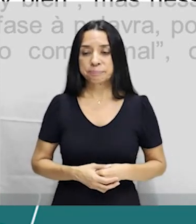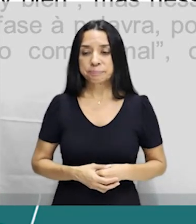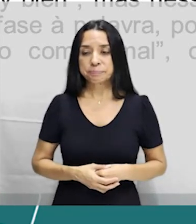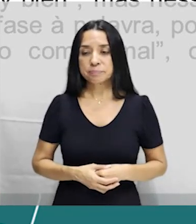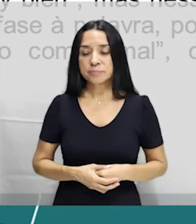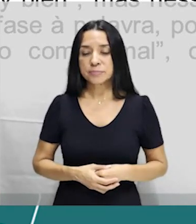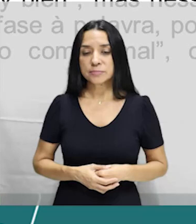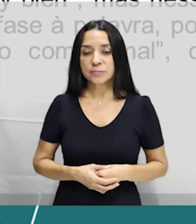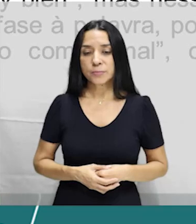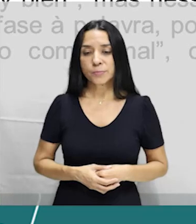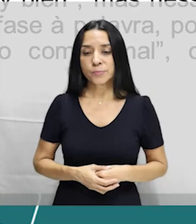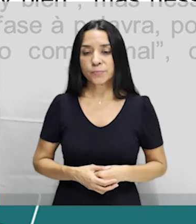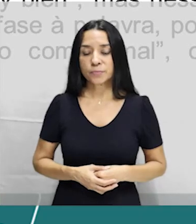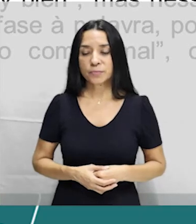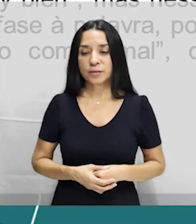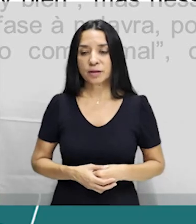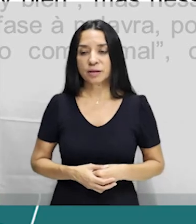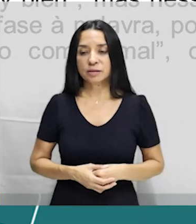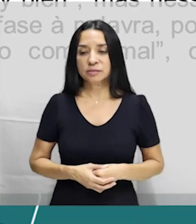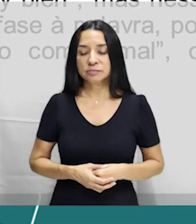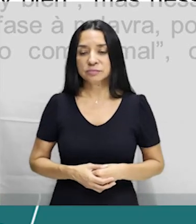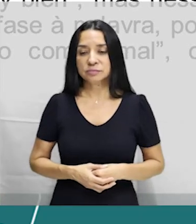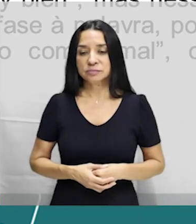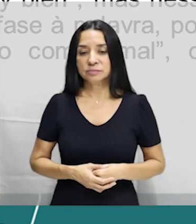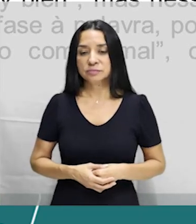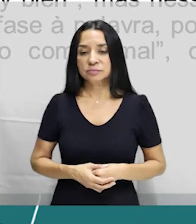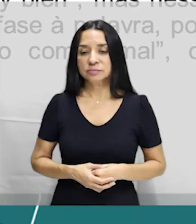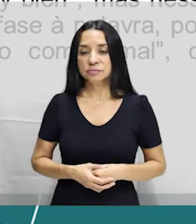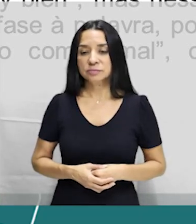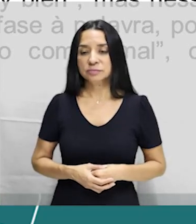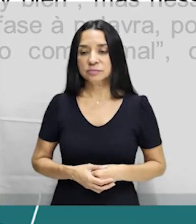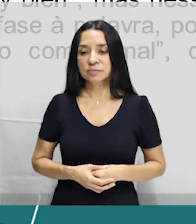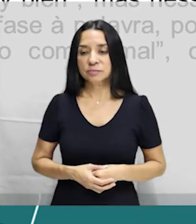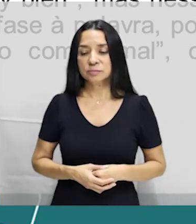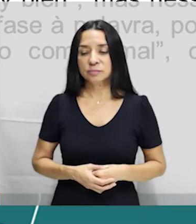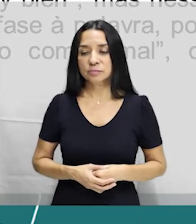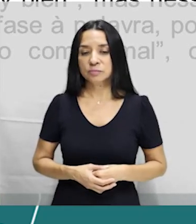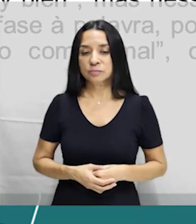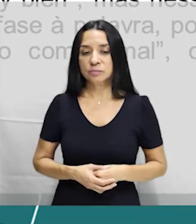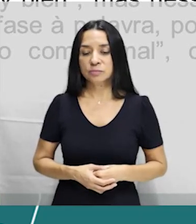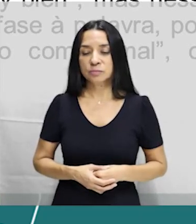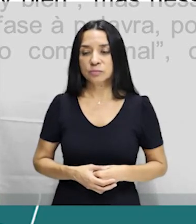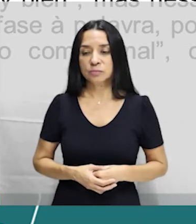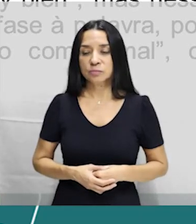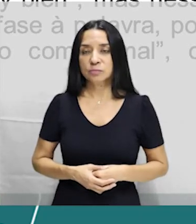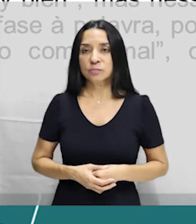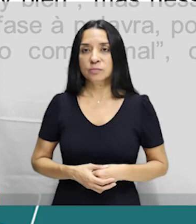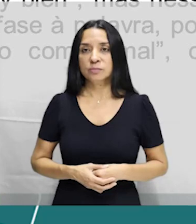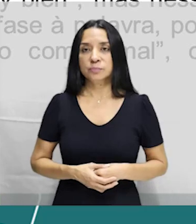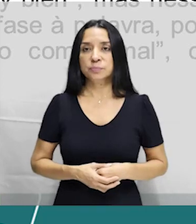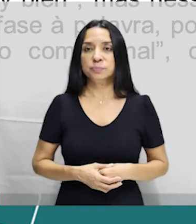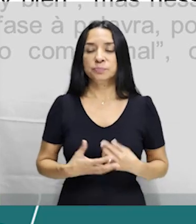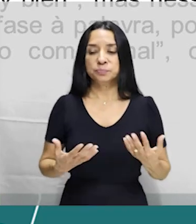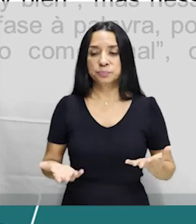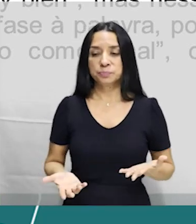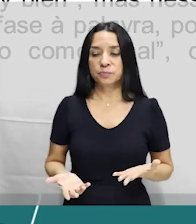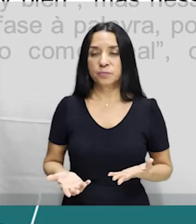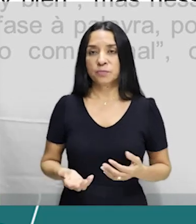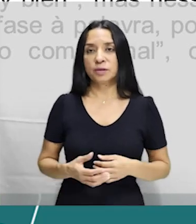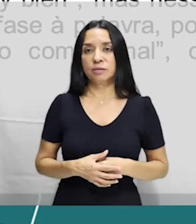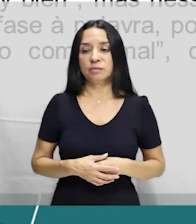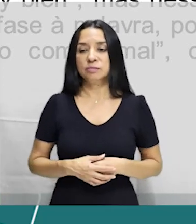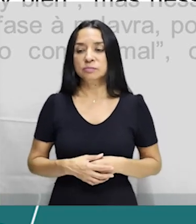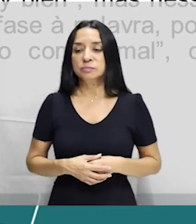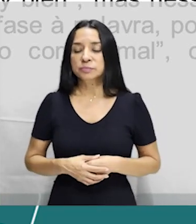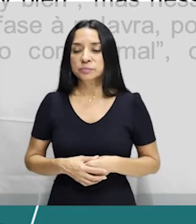tão simpático, né? Ele vai, se for seco, ele será entendido como mal ou regular, né? Eu não estou